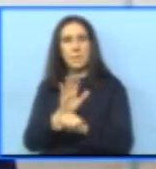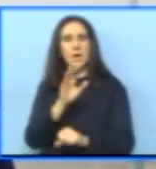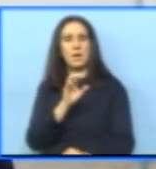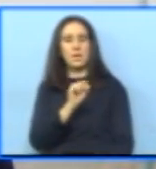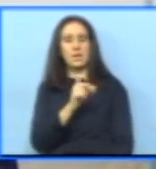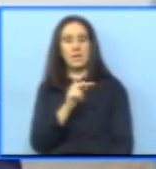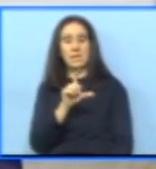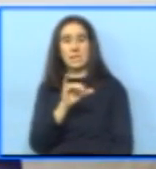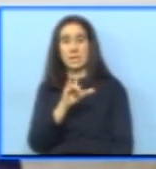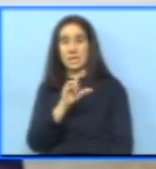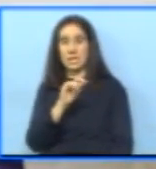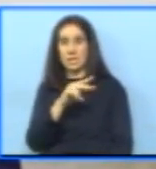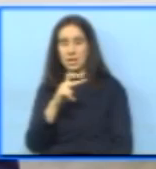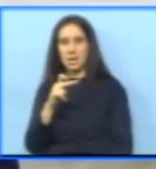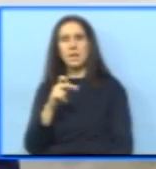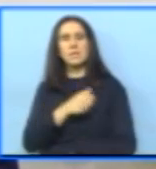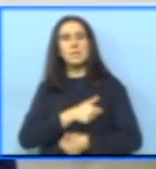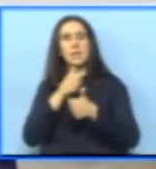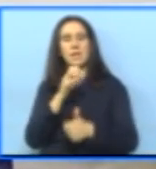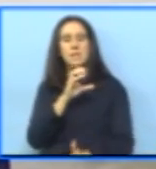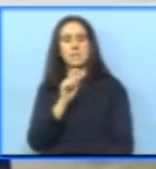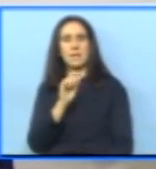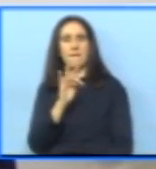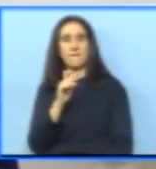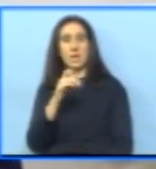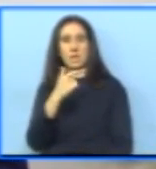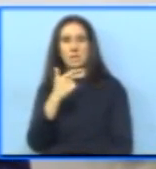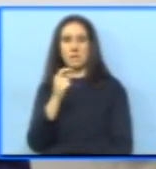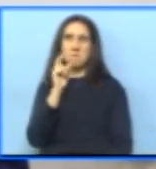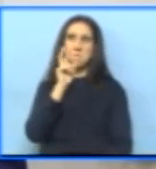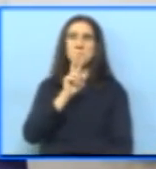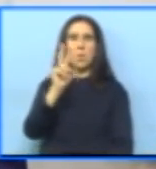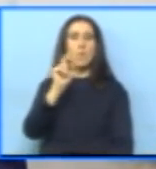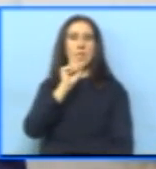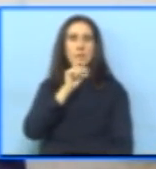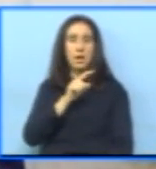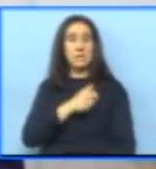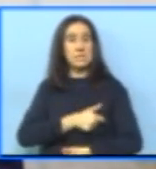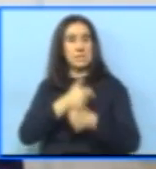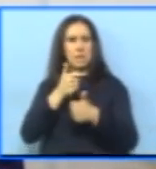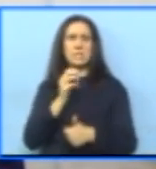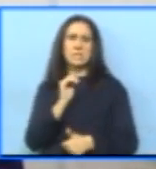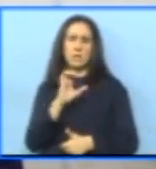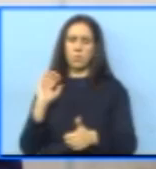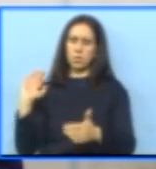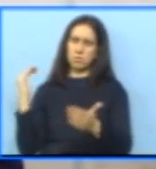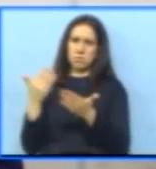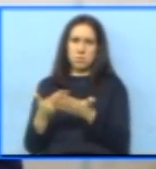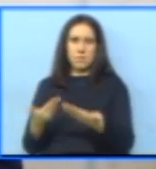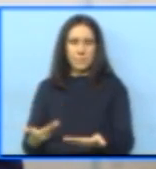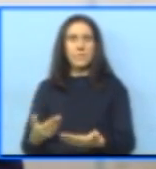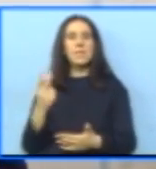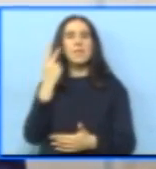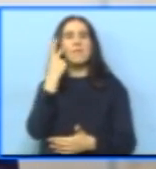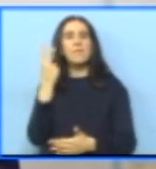de Cefate, que é uma cidade que ao longo dos séculos, ainda hoje, pauta os seus panoramas de vida